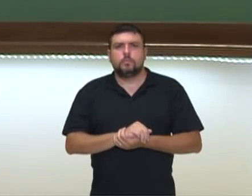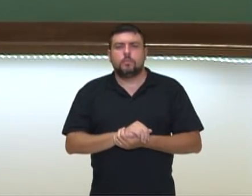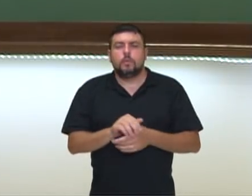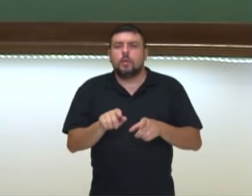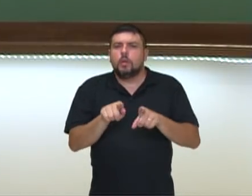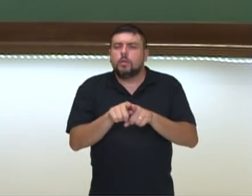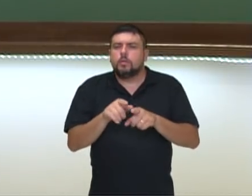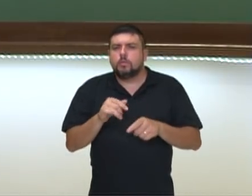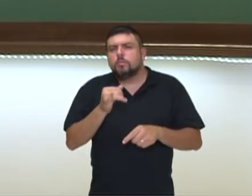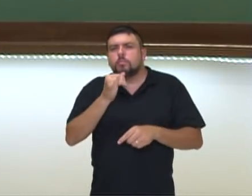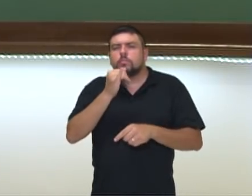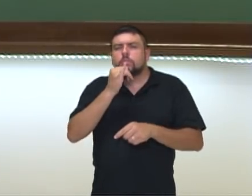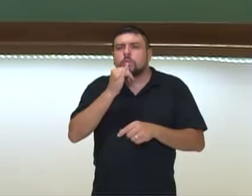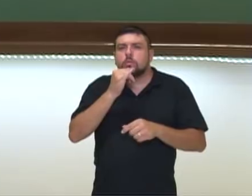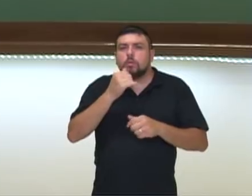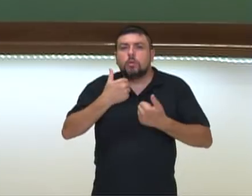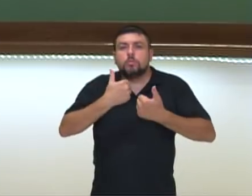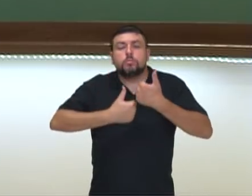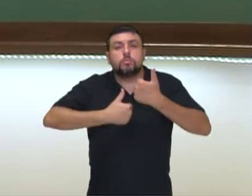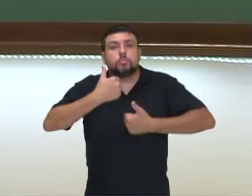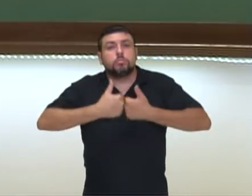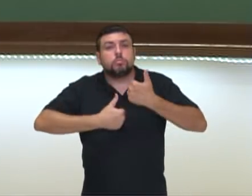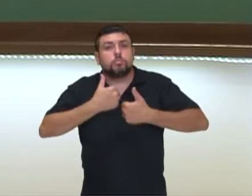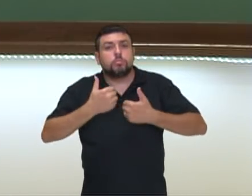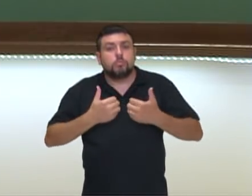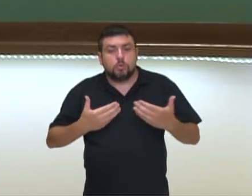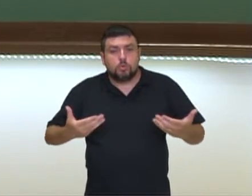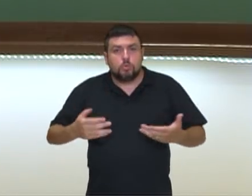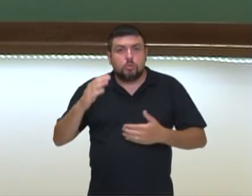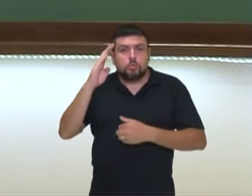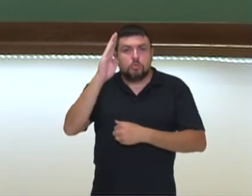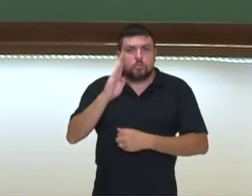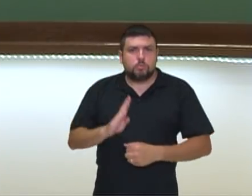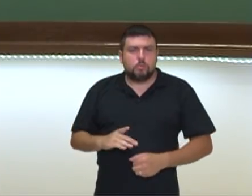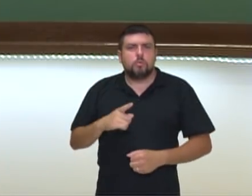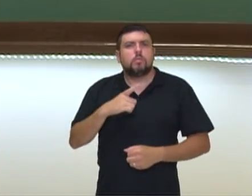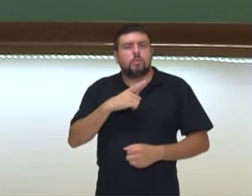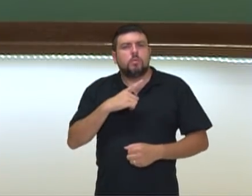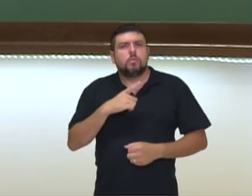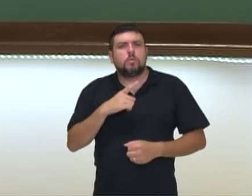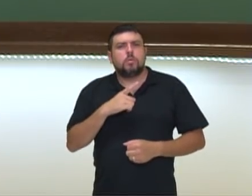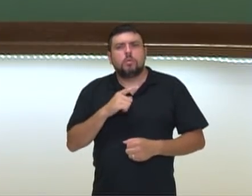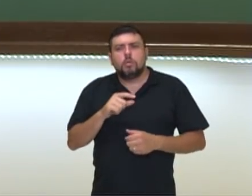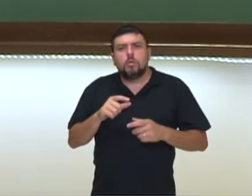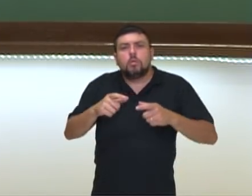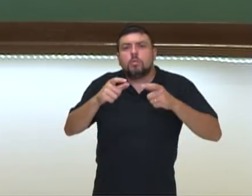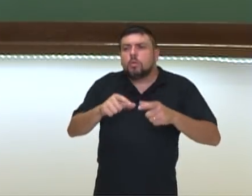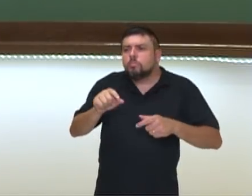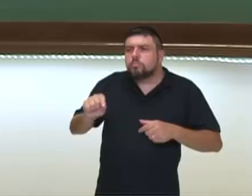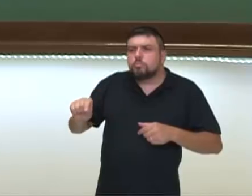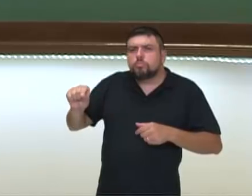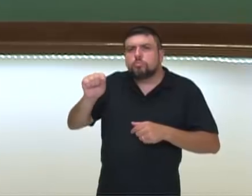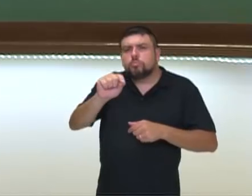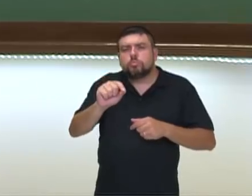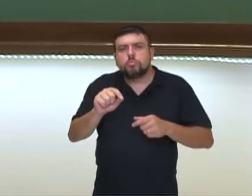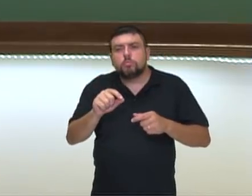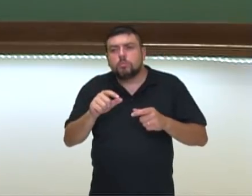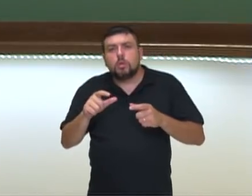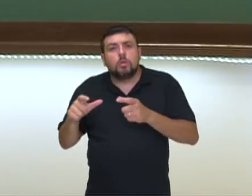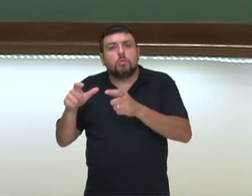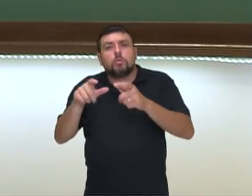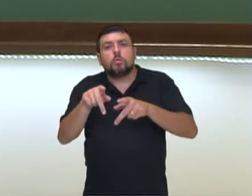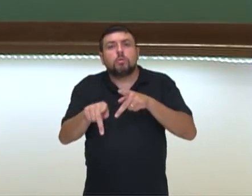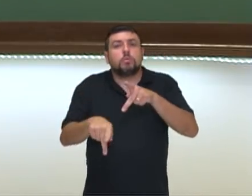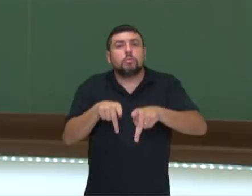ou de voleibol que a gente ainda tem hoje no Brasil. Ou seja, a gente tem várias quadras em espaços públicos e naquela época foi criado